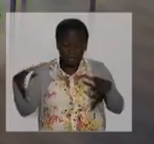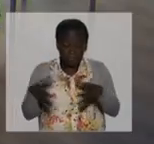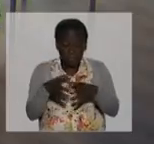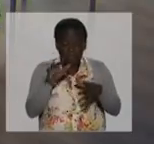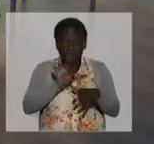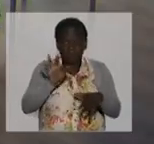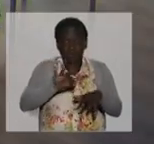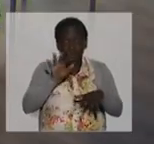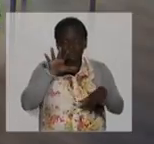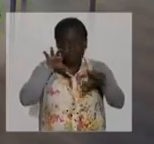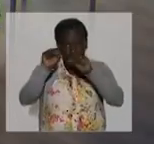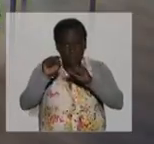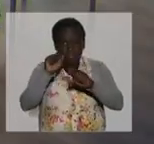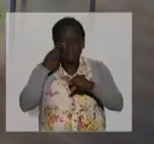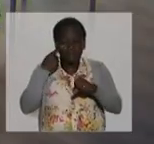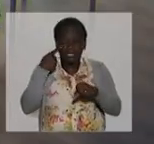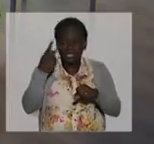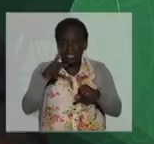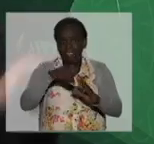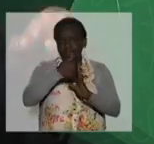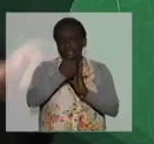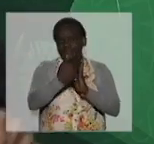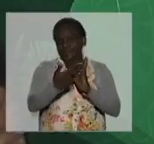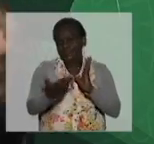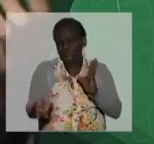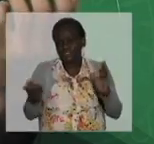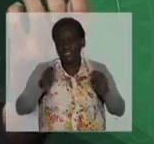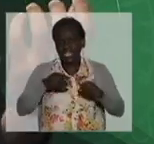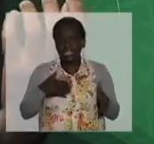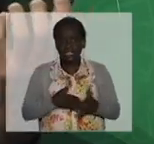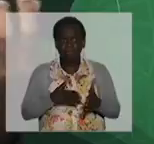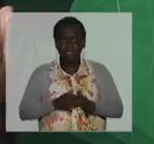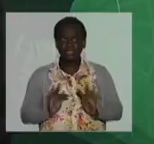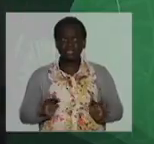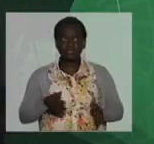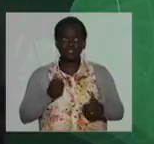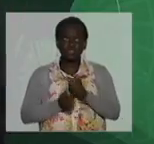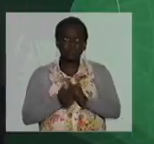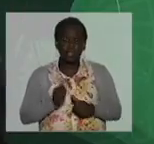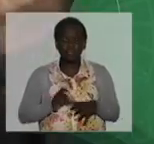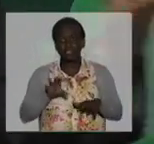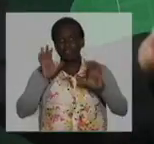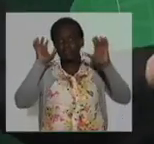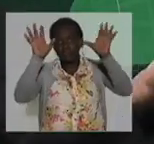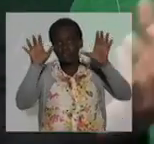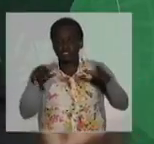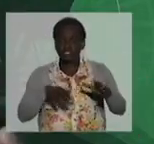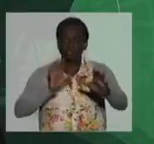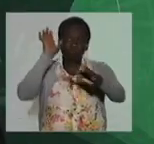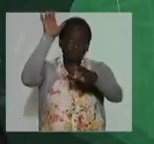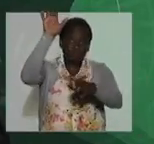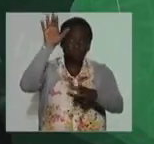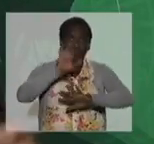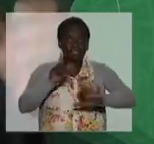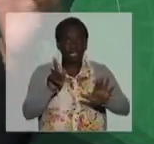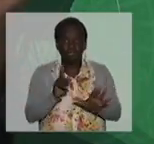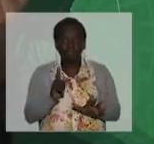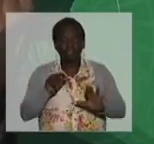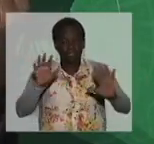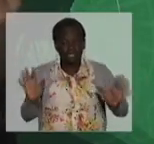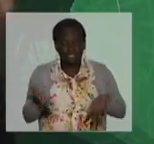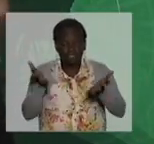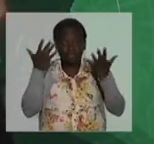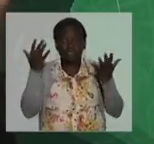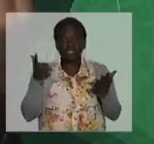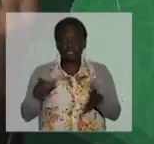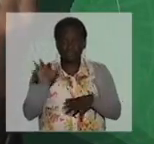ex-atleta no nível superior, até para abrir o leque dele. Porque, para não limitar ele só no futebol, ou só no vôlei, ou só no basquete, trazer